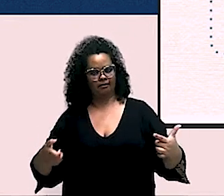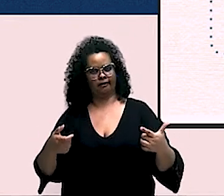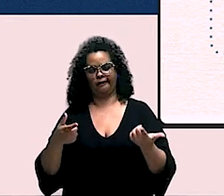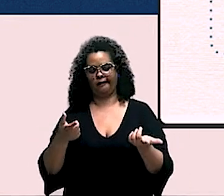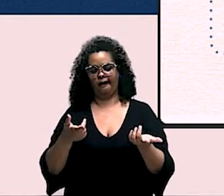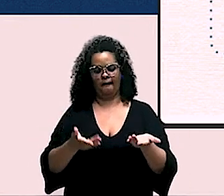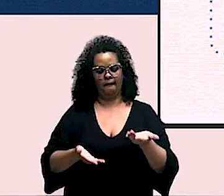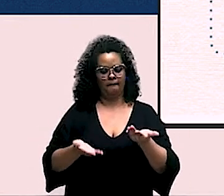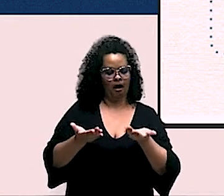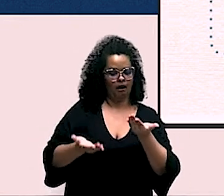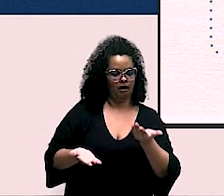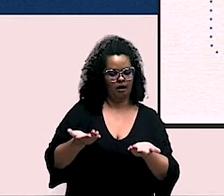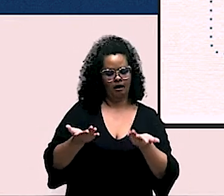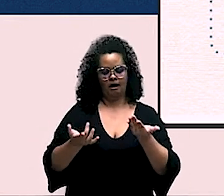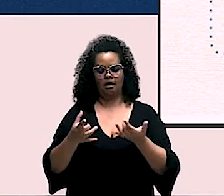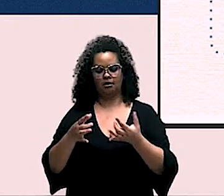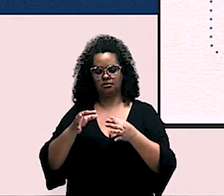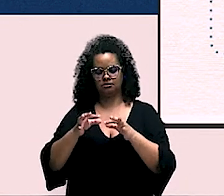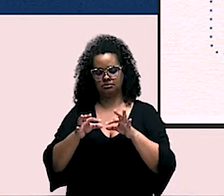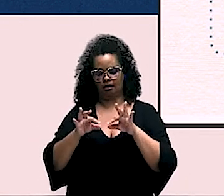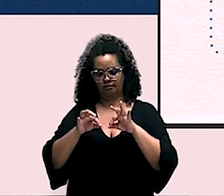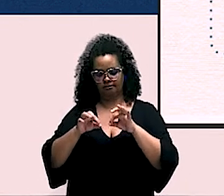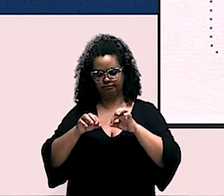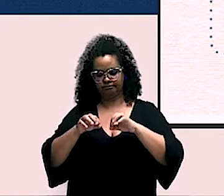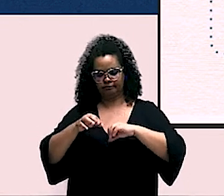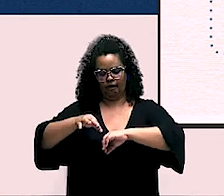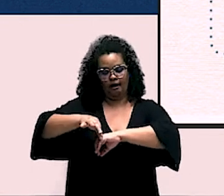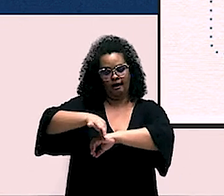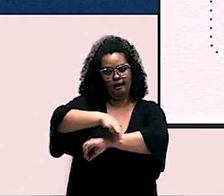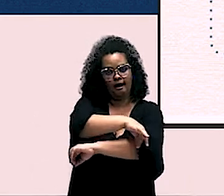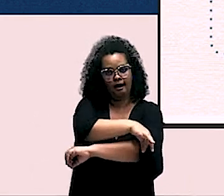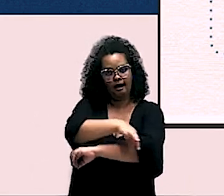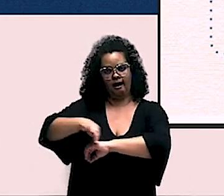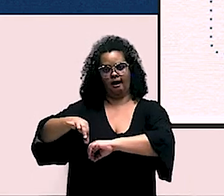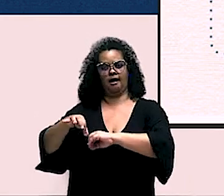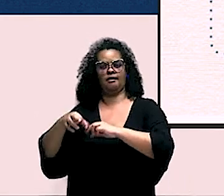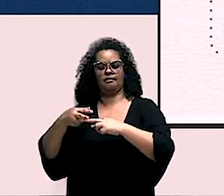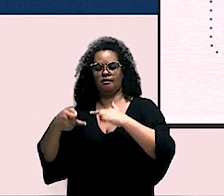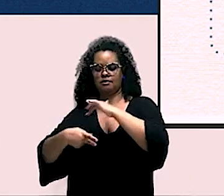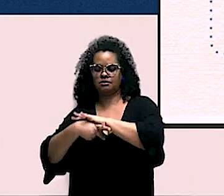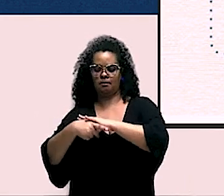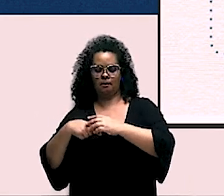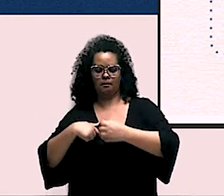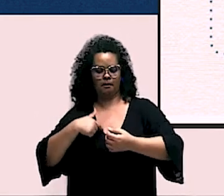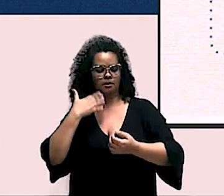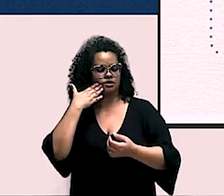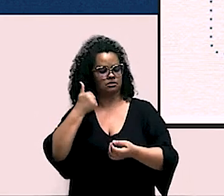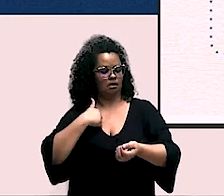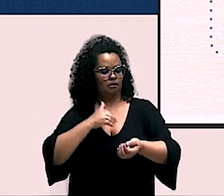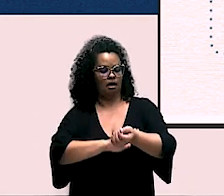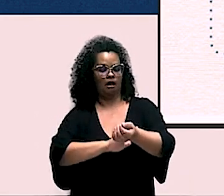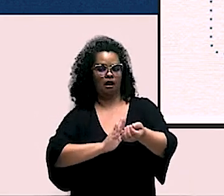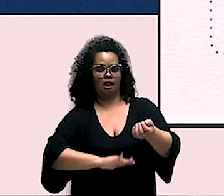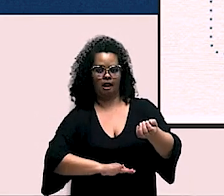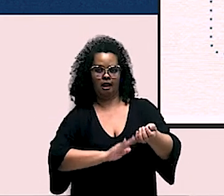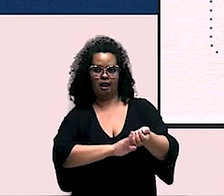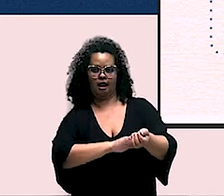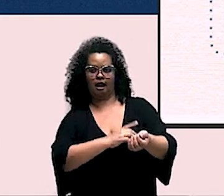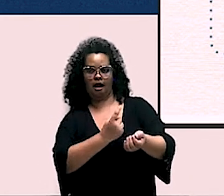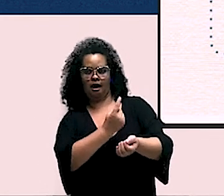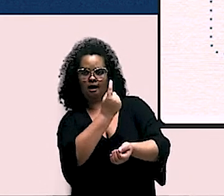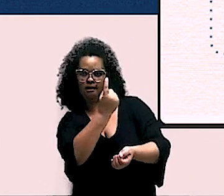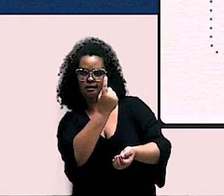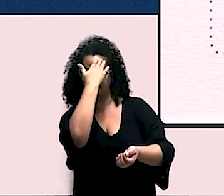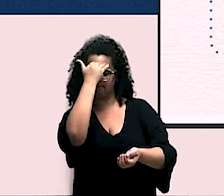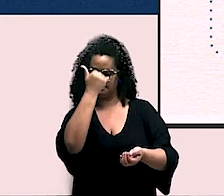balança, régua antropométrica, instrumentais relacionados à aferição de pressão arterial. Então, isso é um dado